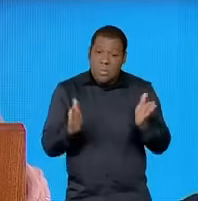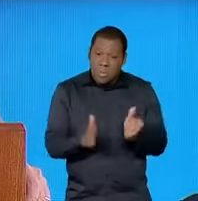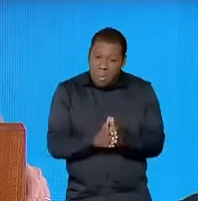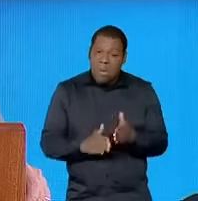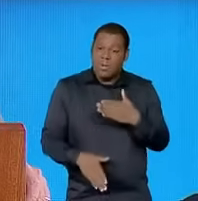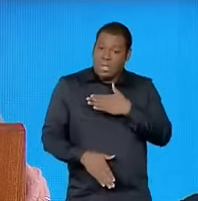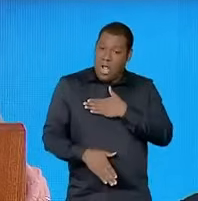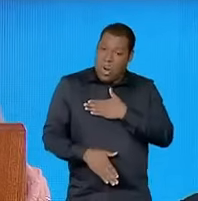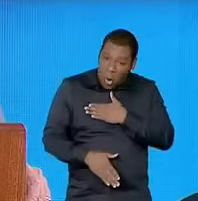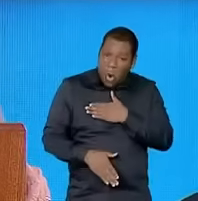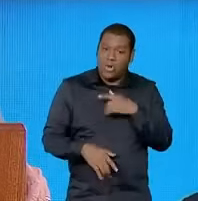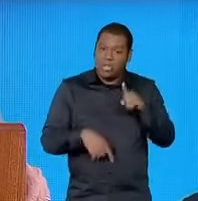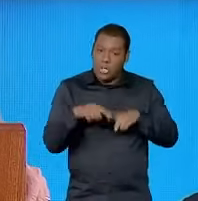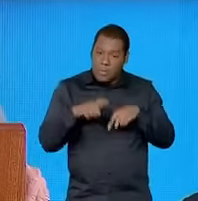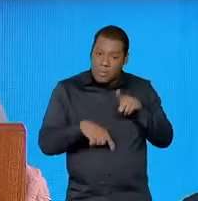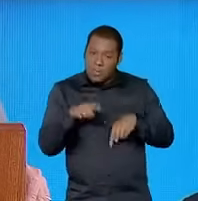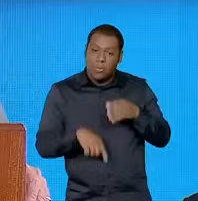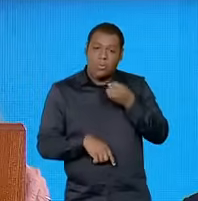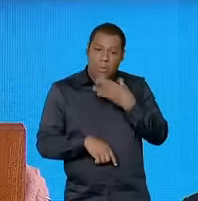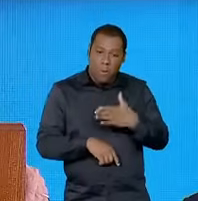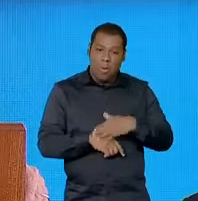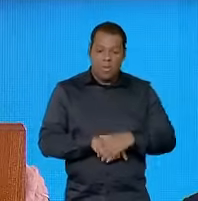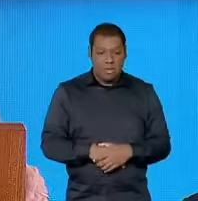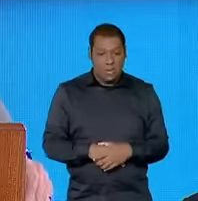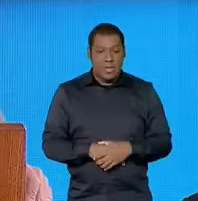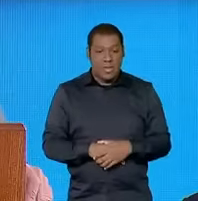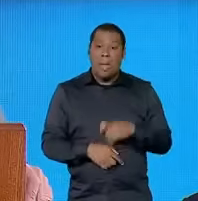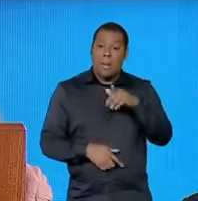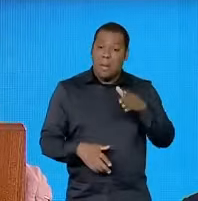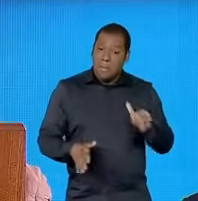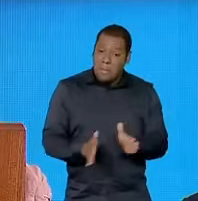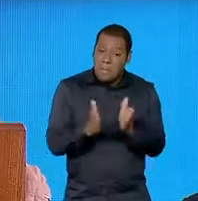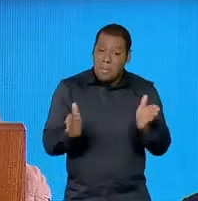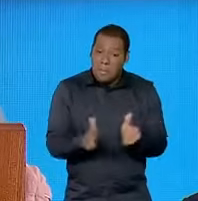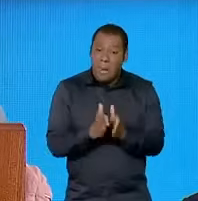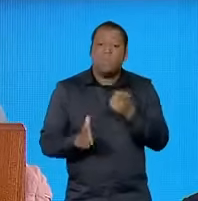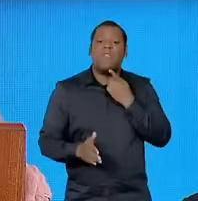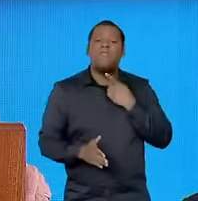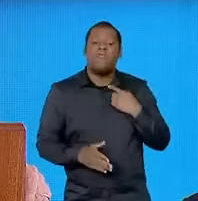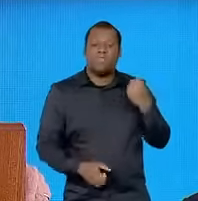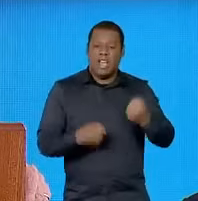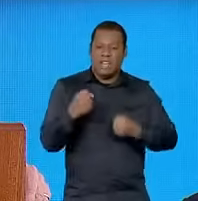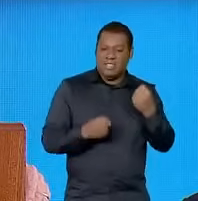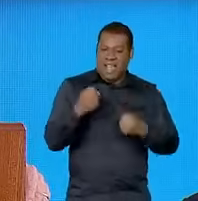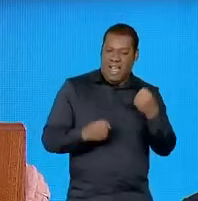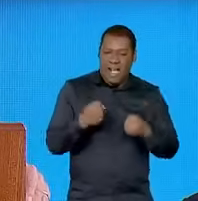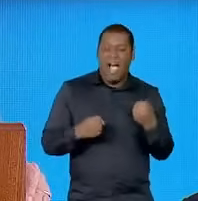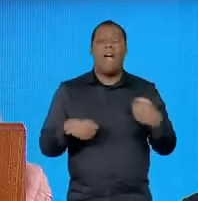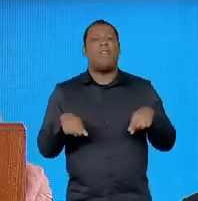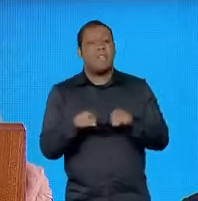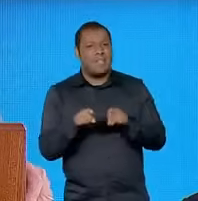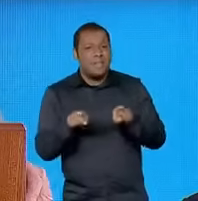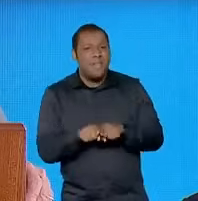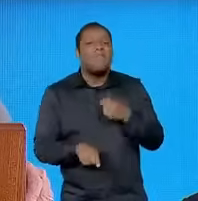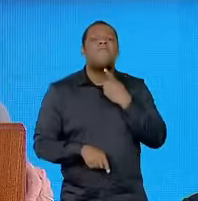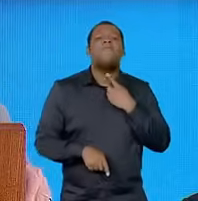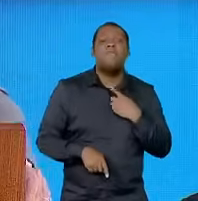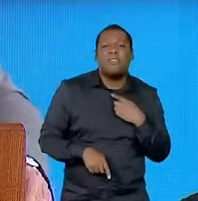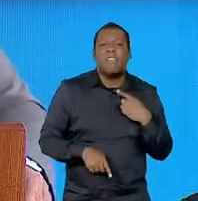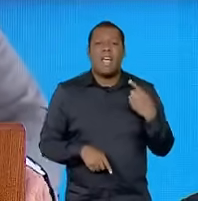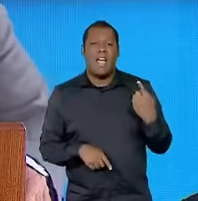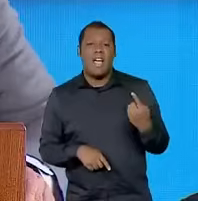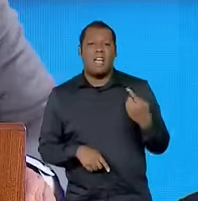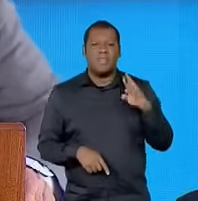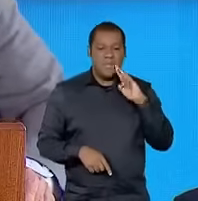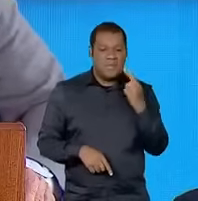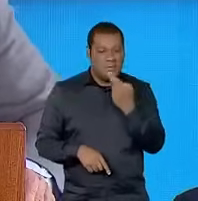coisa boa, se o pobre pudesse, se vestia bem, tinha o melhor carro, comia a melhor comida, visitava o melhor restaurante, frequentava os melhores bailes,